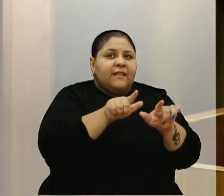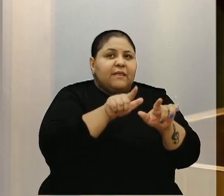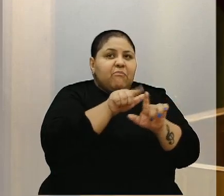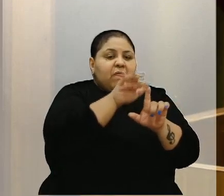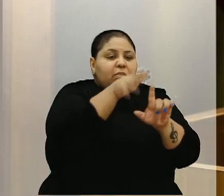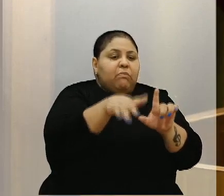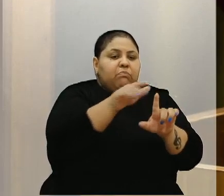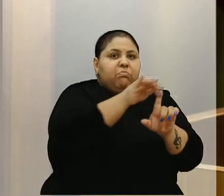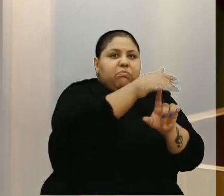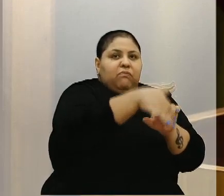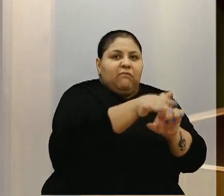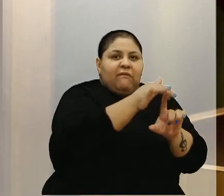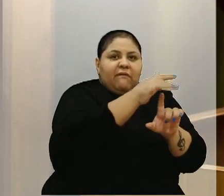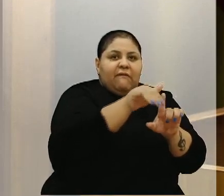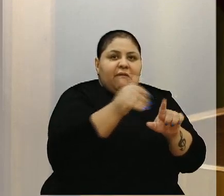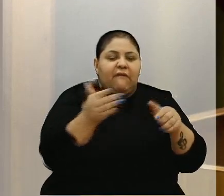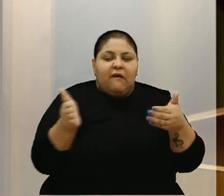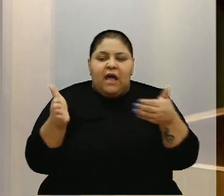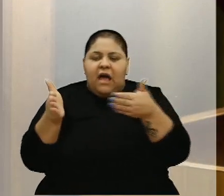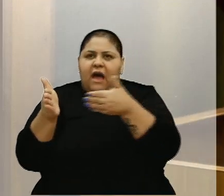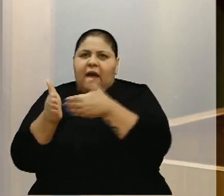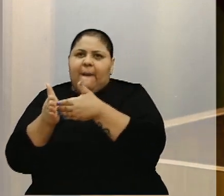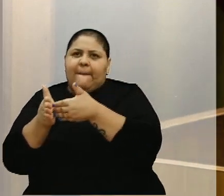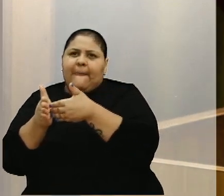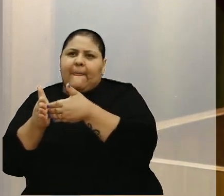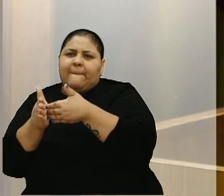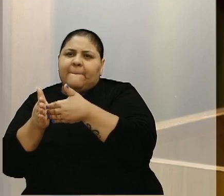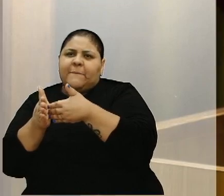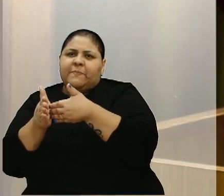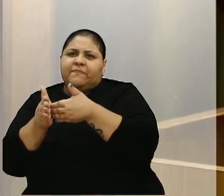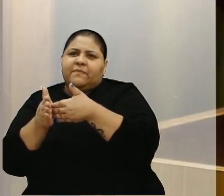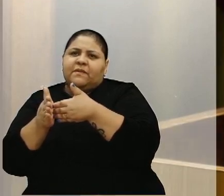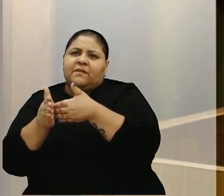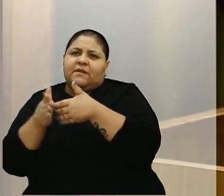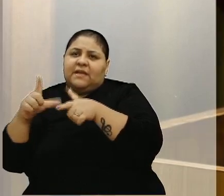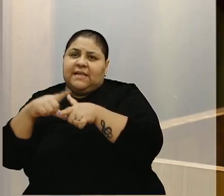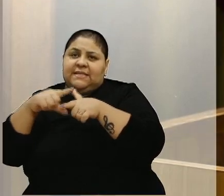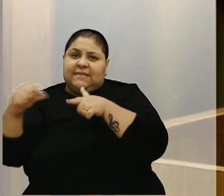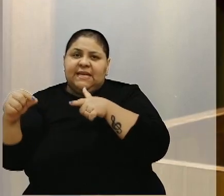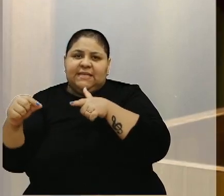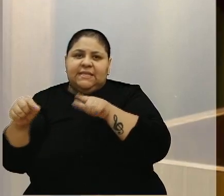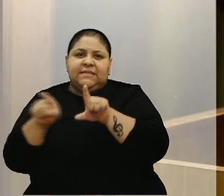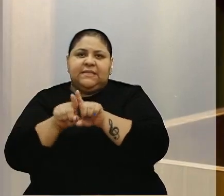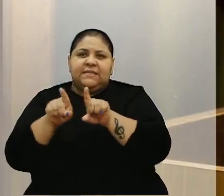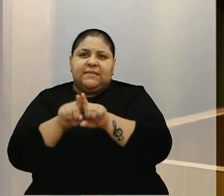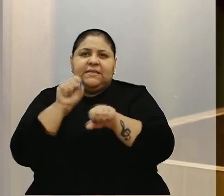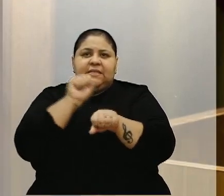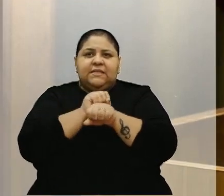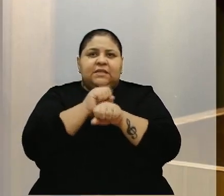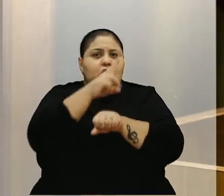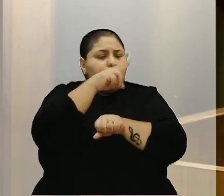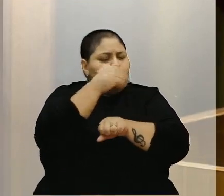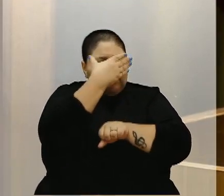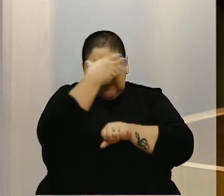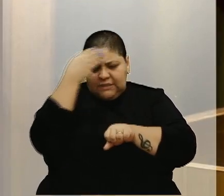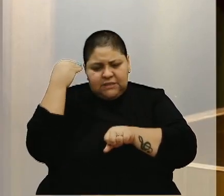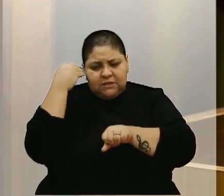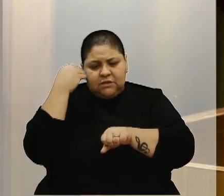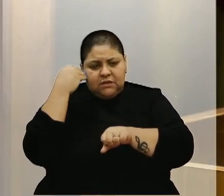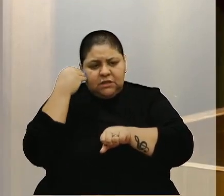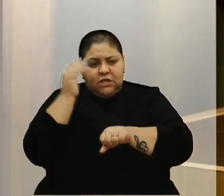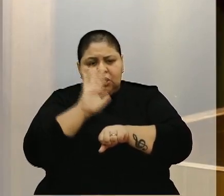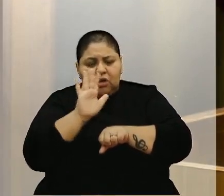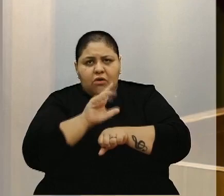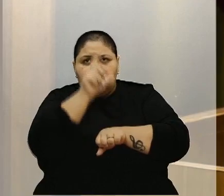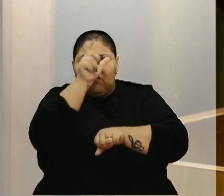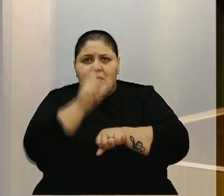folhas, até a porta da saída aqui por cima. Espero que eu nunca tenha deixado de cumprimentar ninguém. E se eu